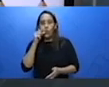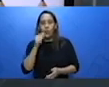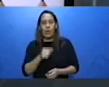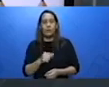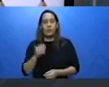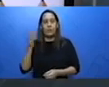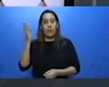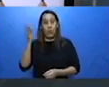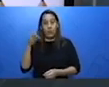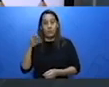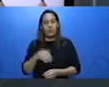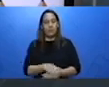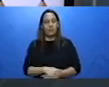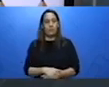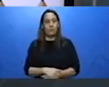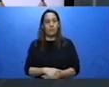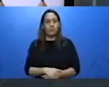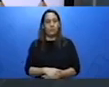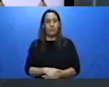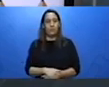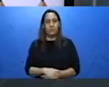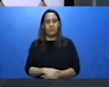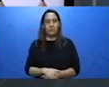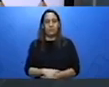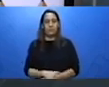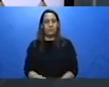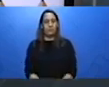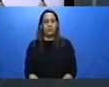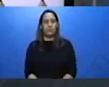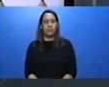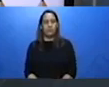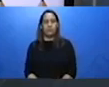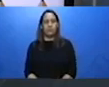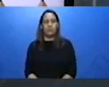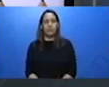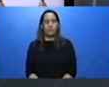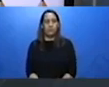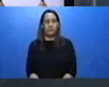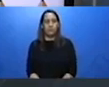vou colocar o acento agudo. Água.